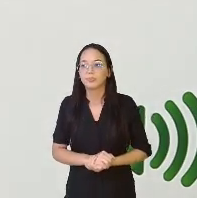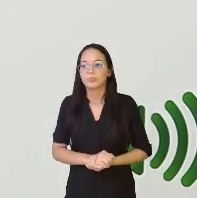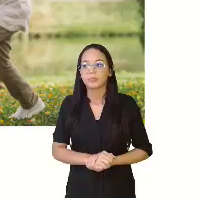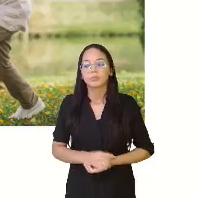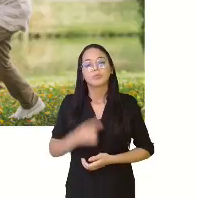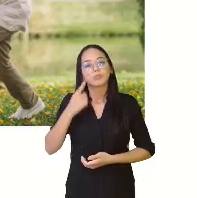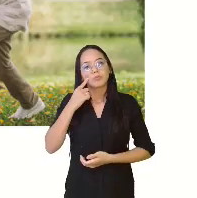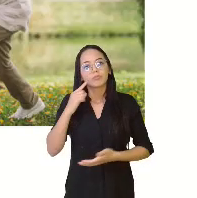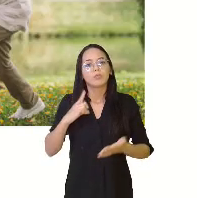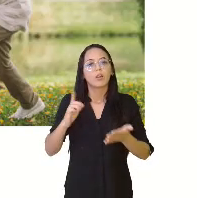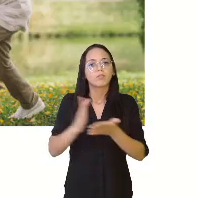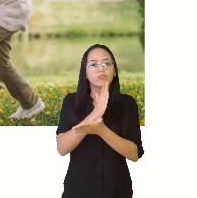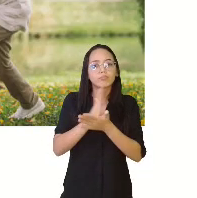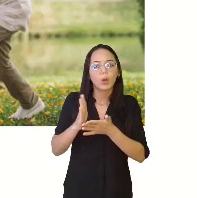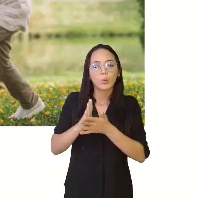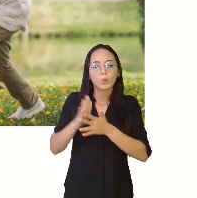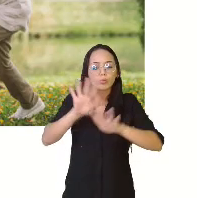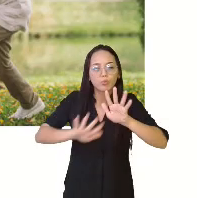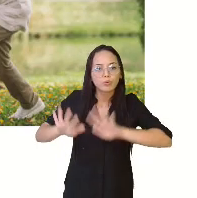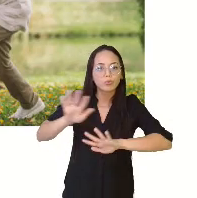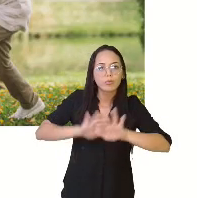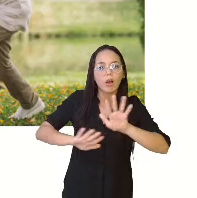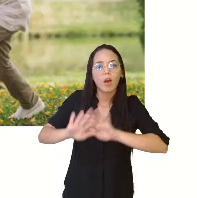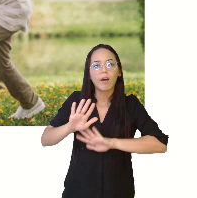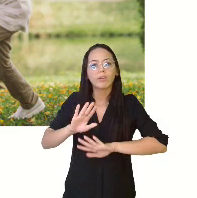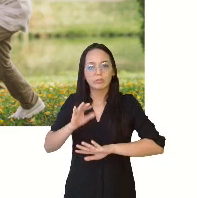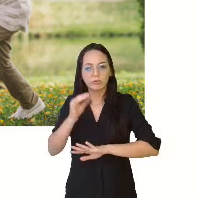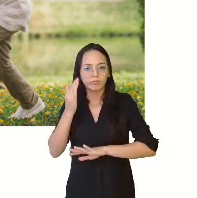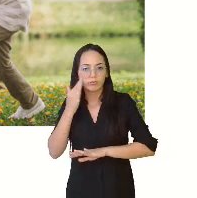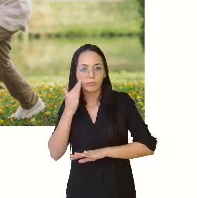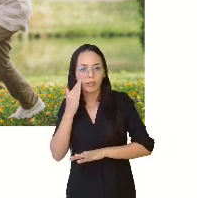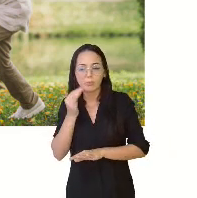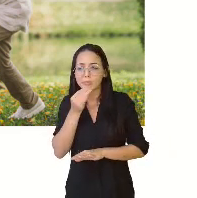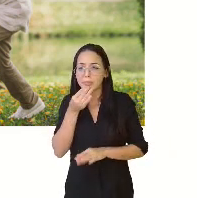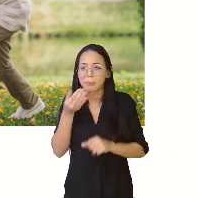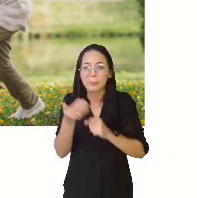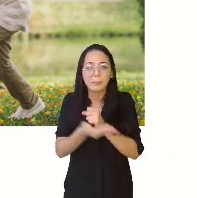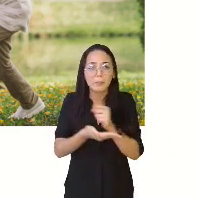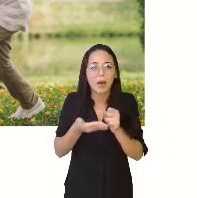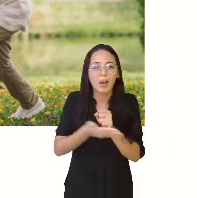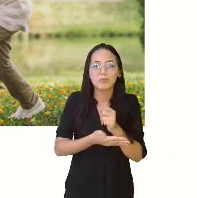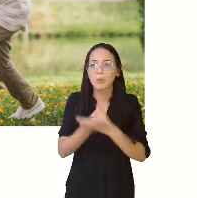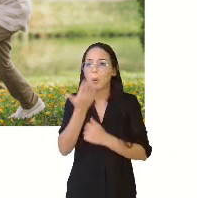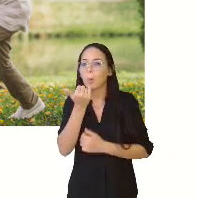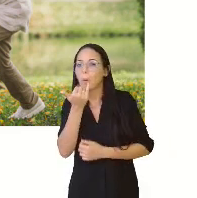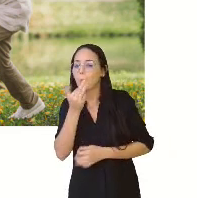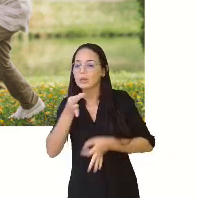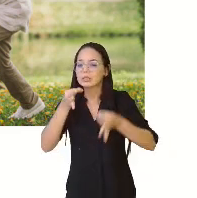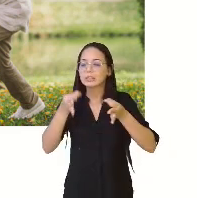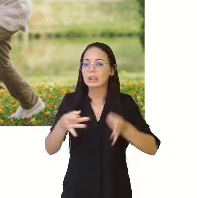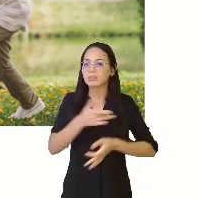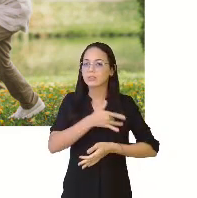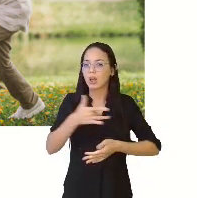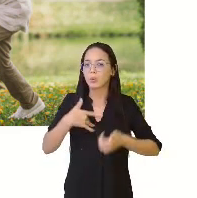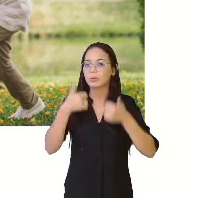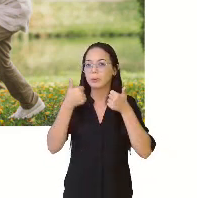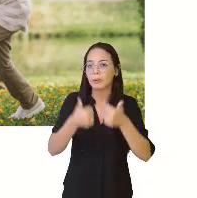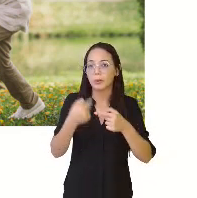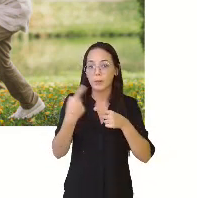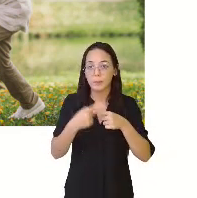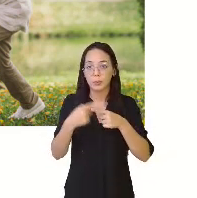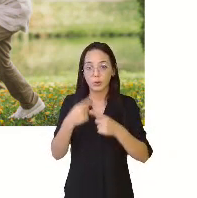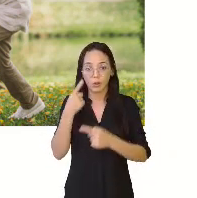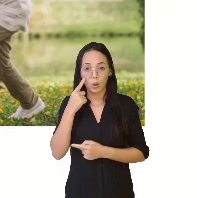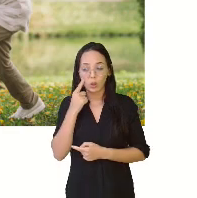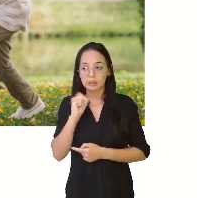Aqui a gente tem alguns cuidados básicos, gente. Alimentação saudável. Por quê? Porque